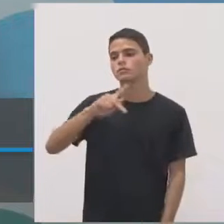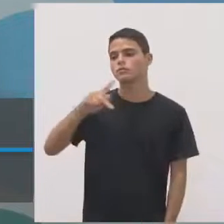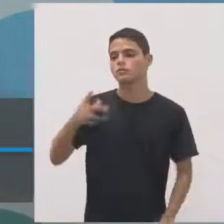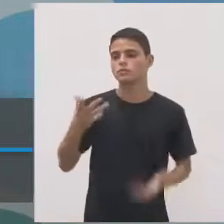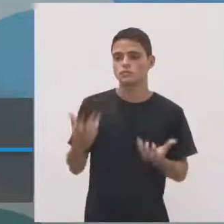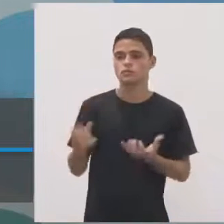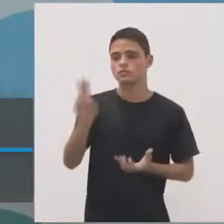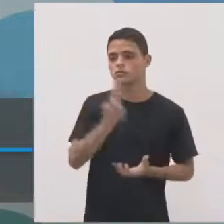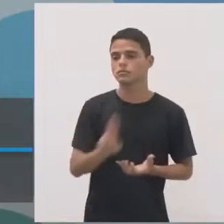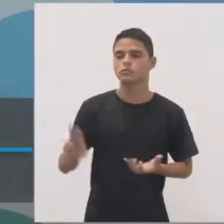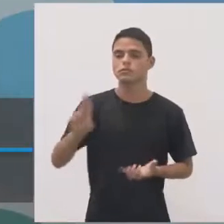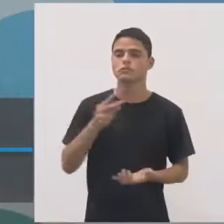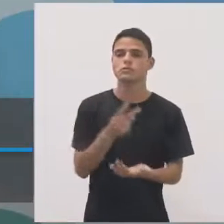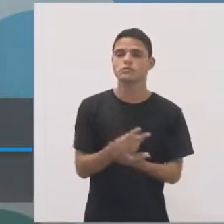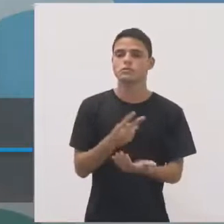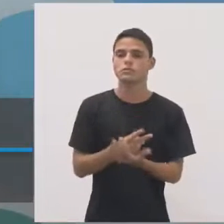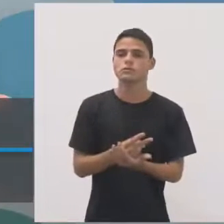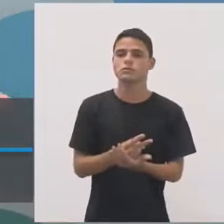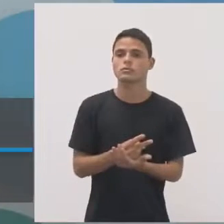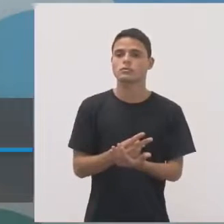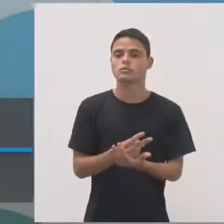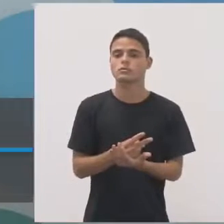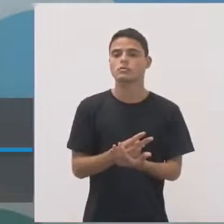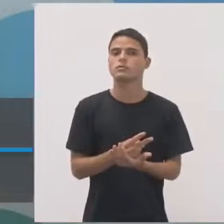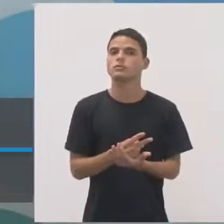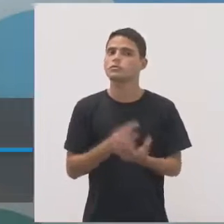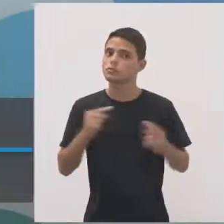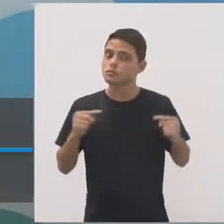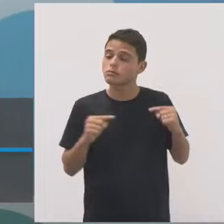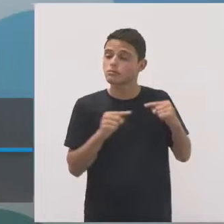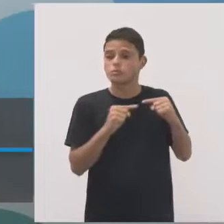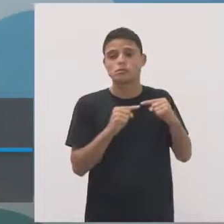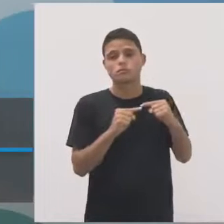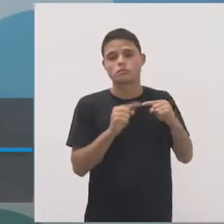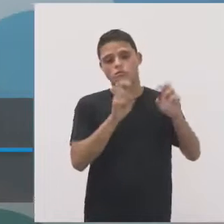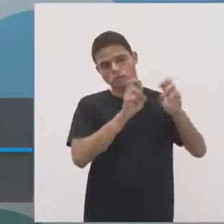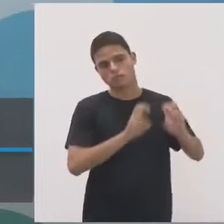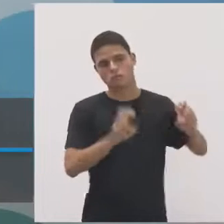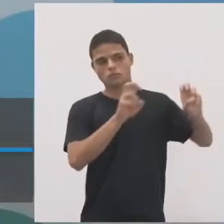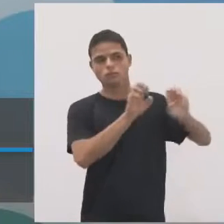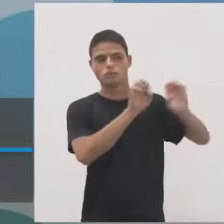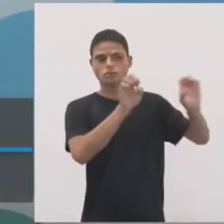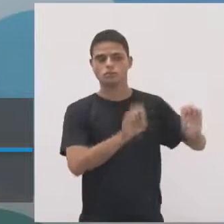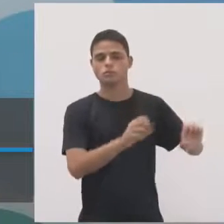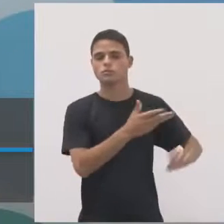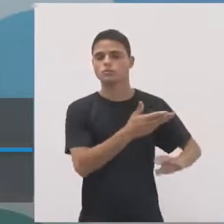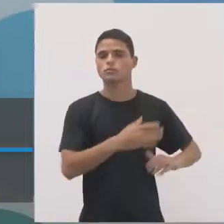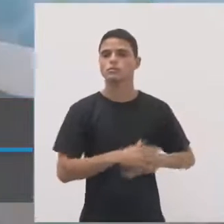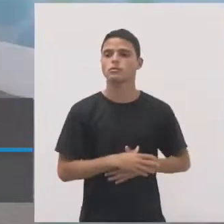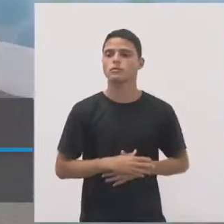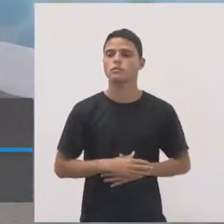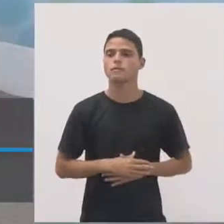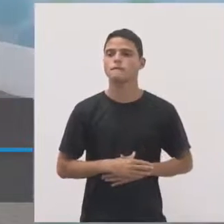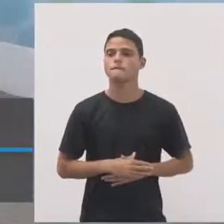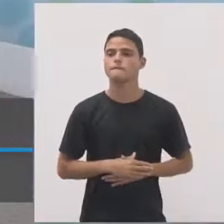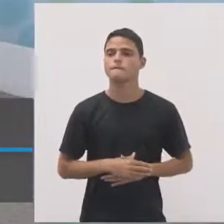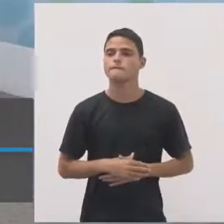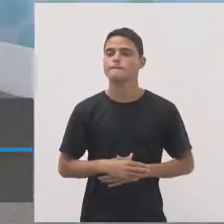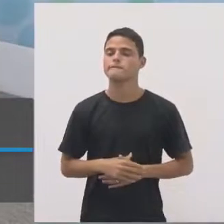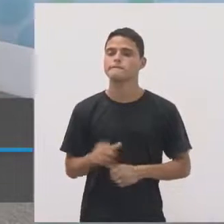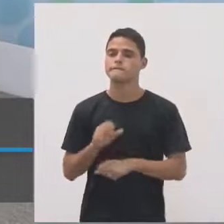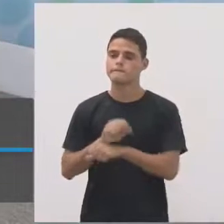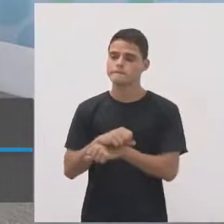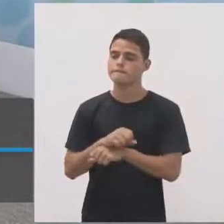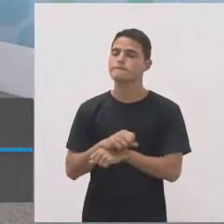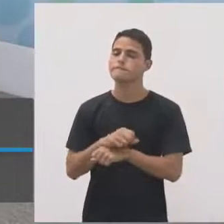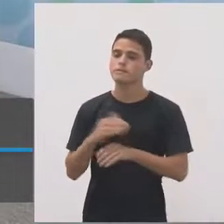que eu utilizo com frequência, ele roda naquele sistema operacional também, né? Sim, Ana.